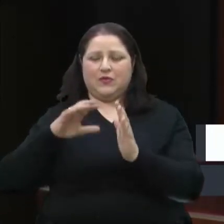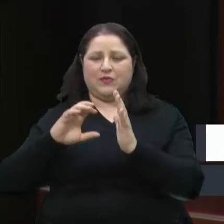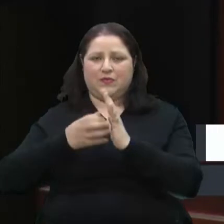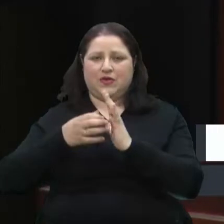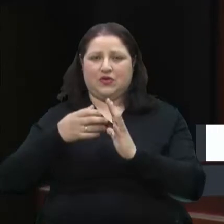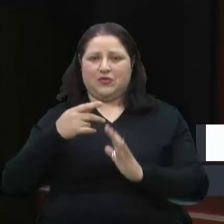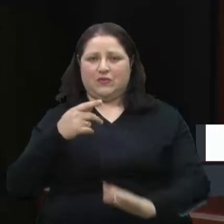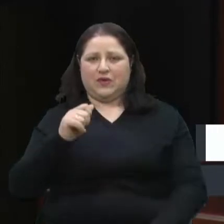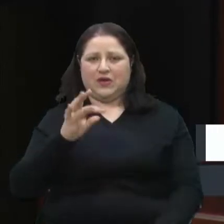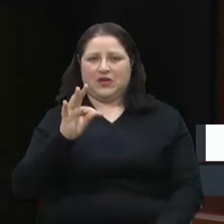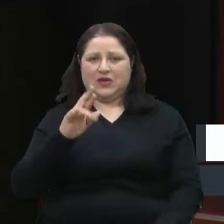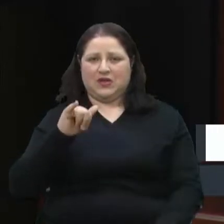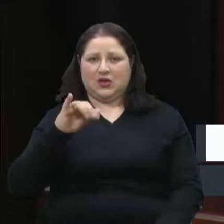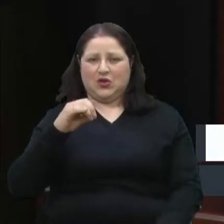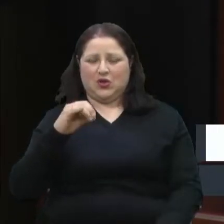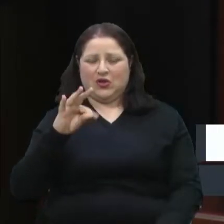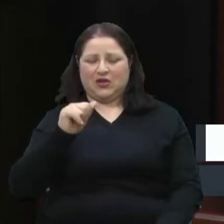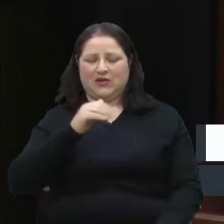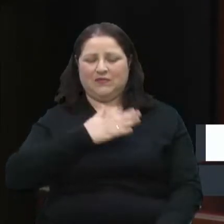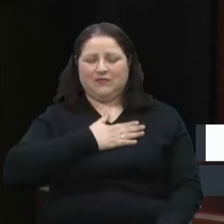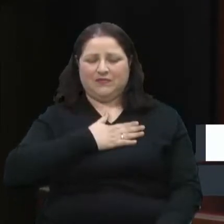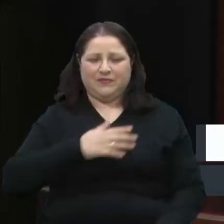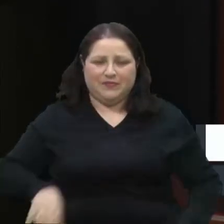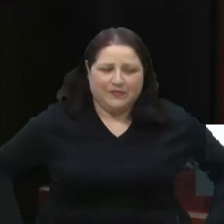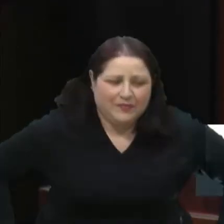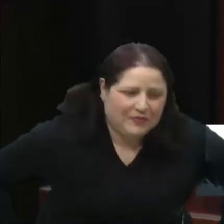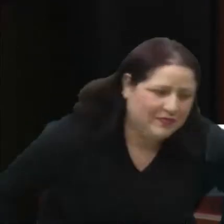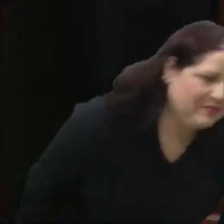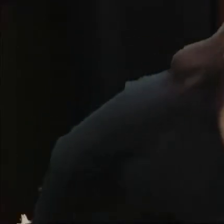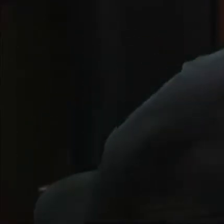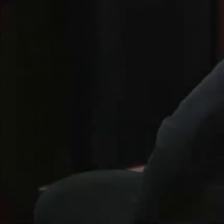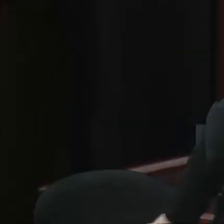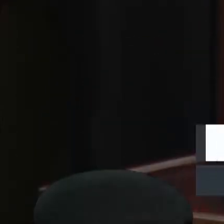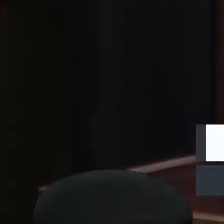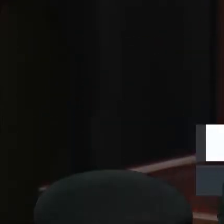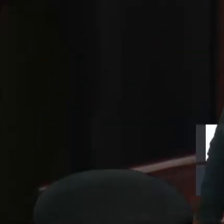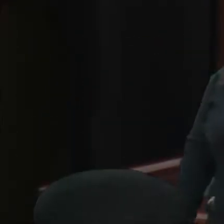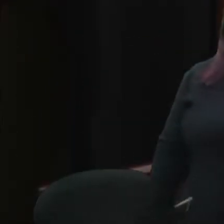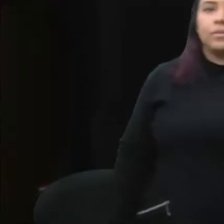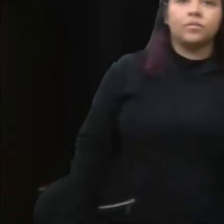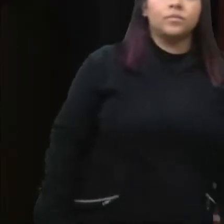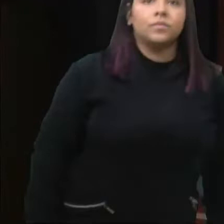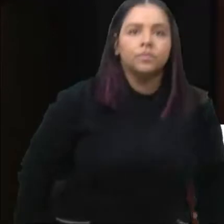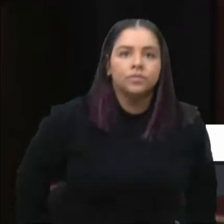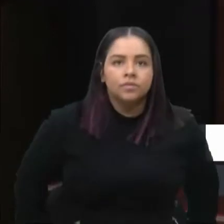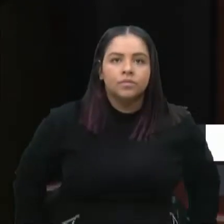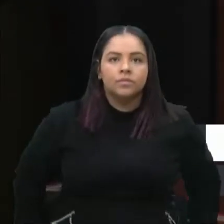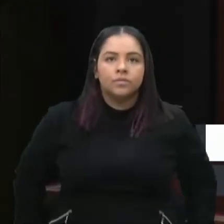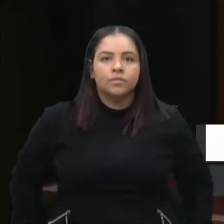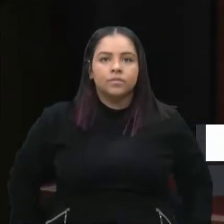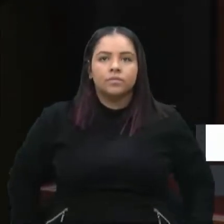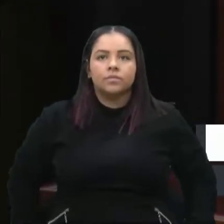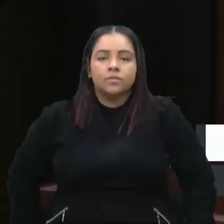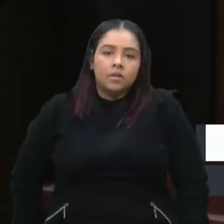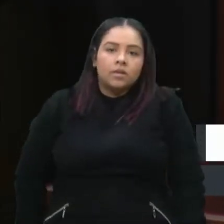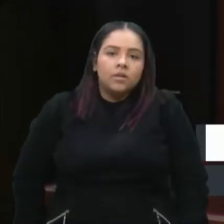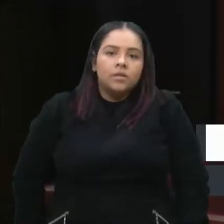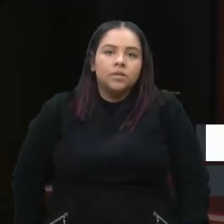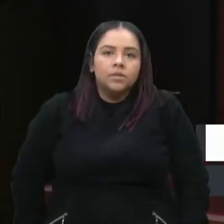em declaração de líder, vereador Sandro Fantinel, do É culpa Patriota. que não tem dinheiro, porque hoje Caxias